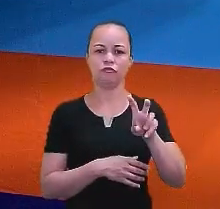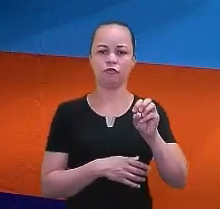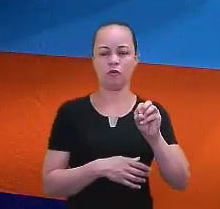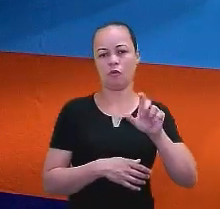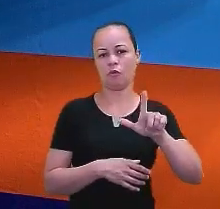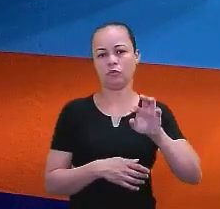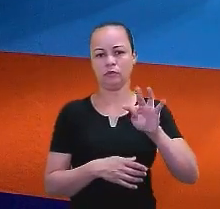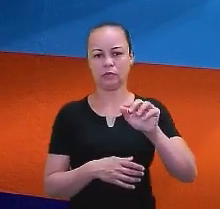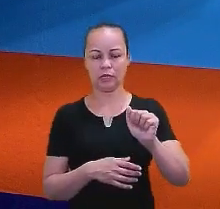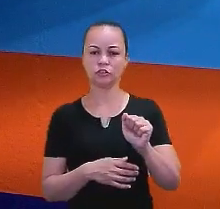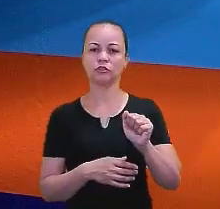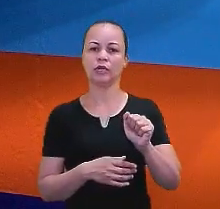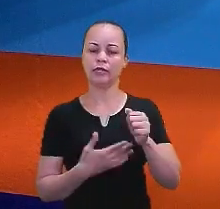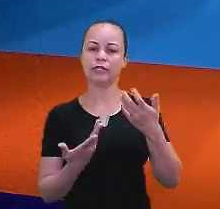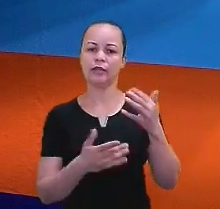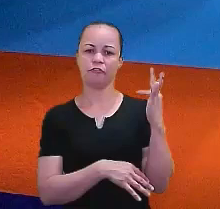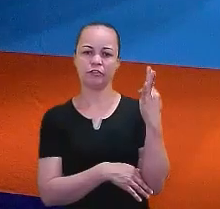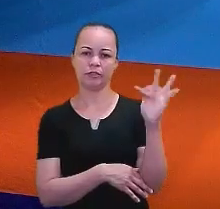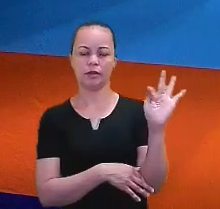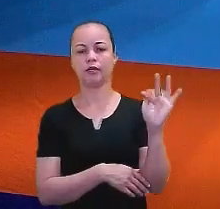a revolta armada.